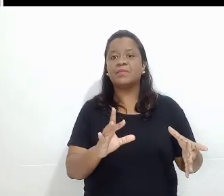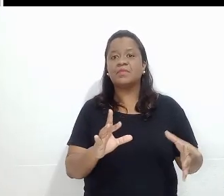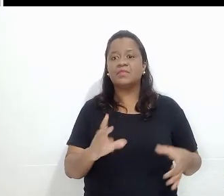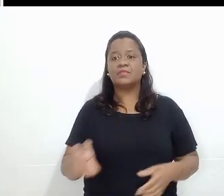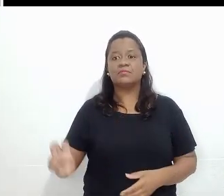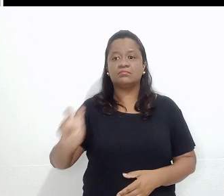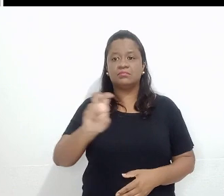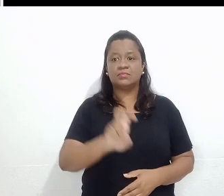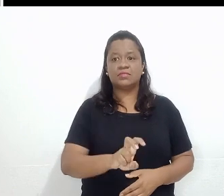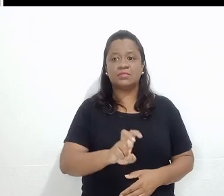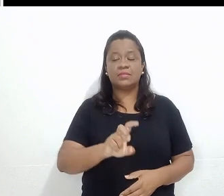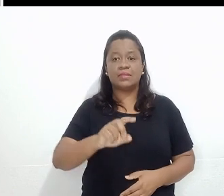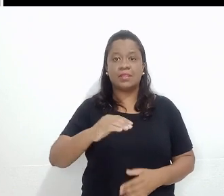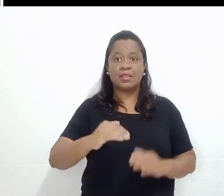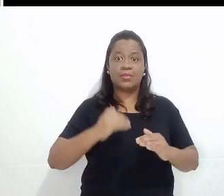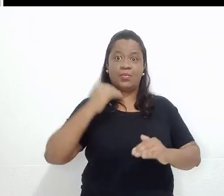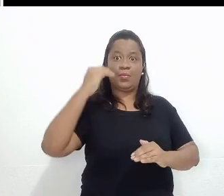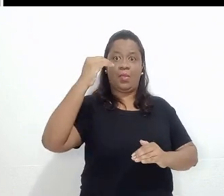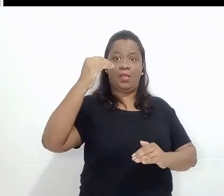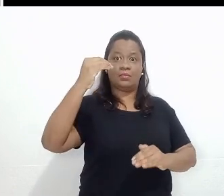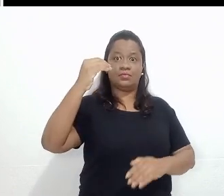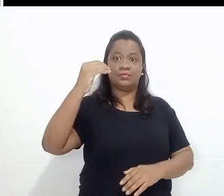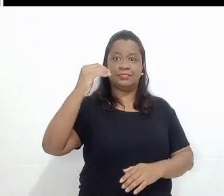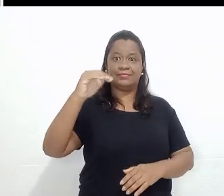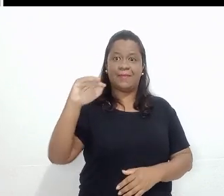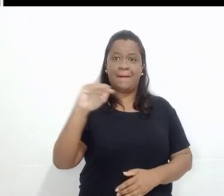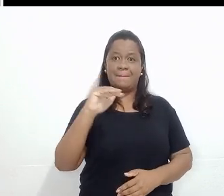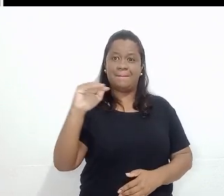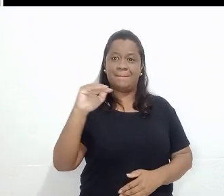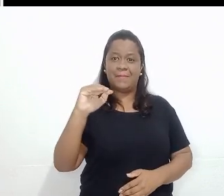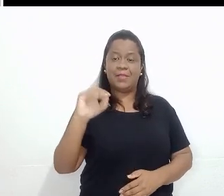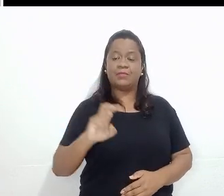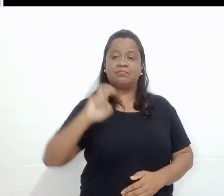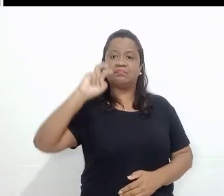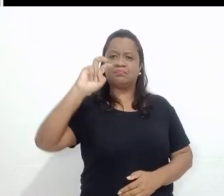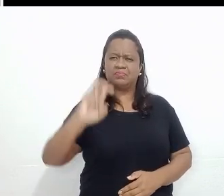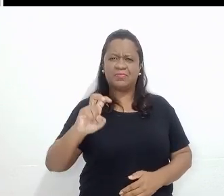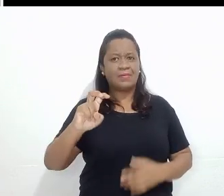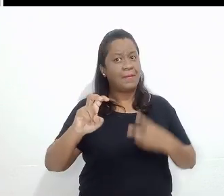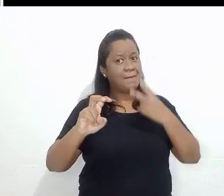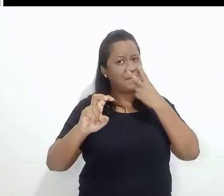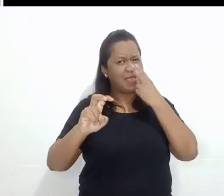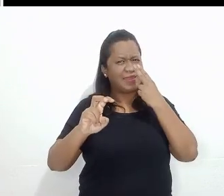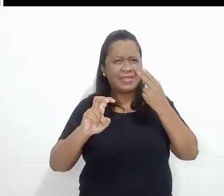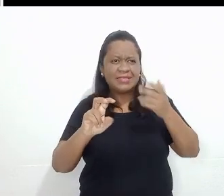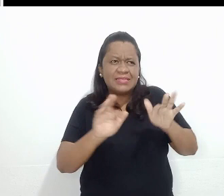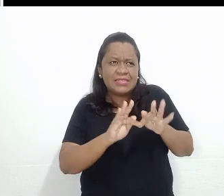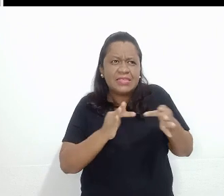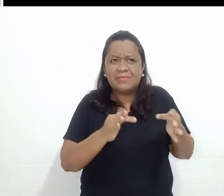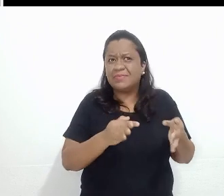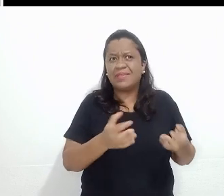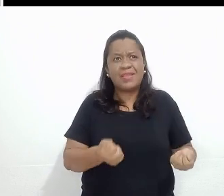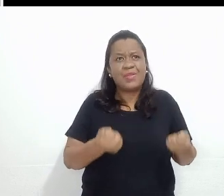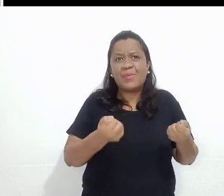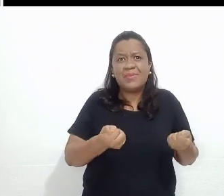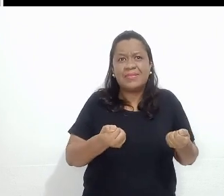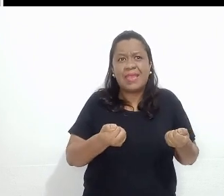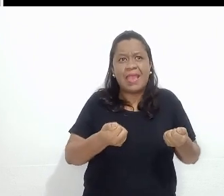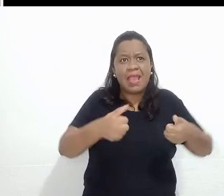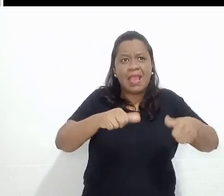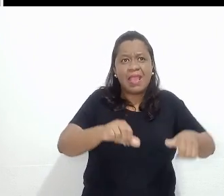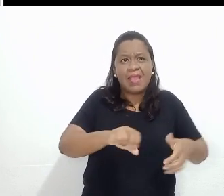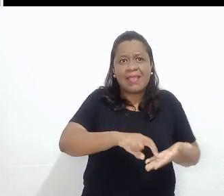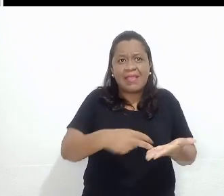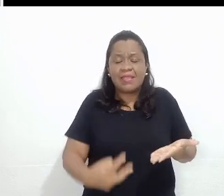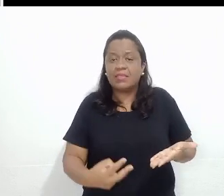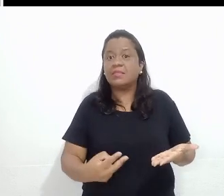banquinho que está aqui no alto. Ó. Tem um banquinho aqui. Então você vê, parece uma coisa meio precária, parece que não vai aguentar sustentar o peso do homem,